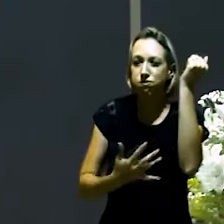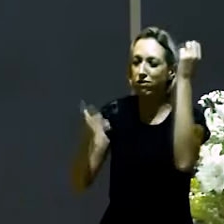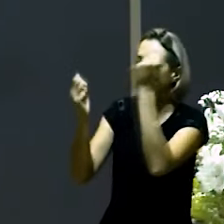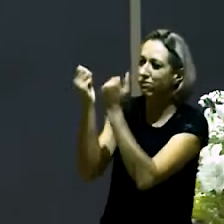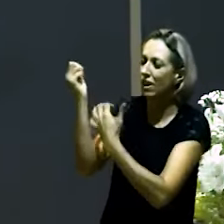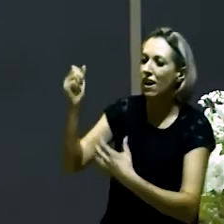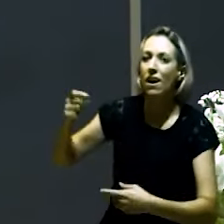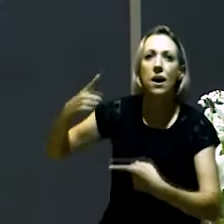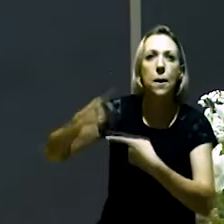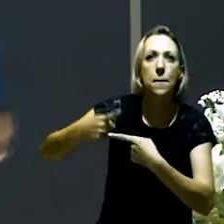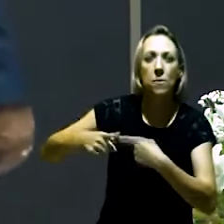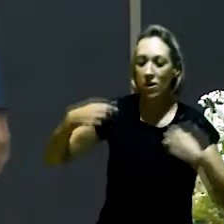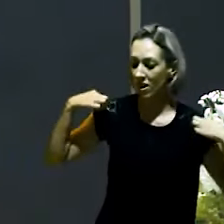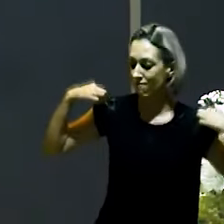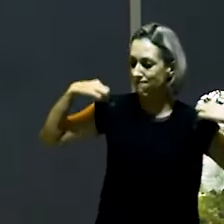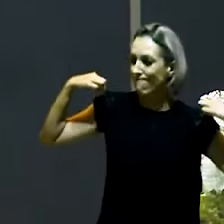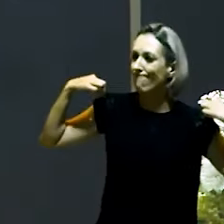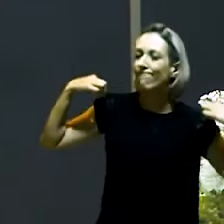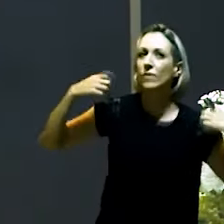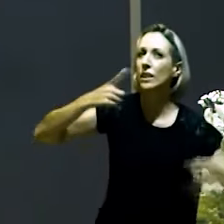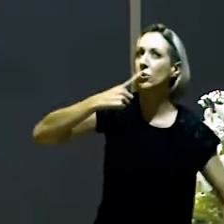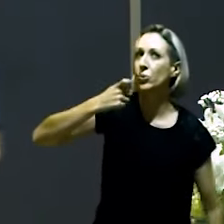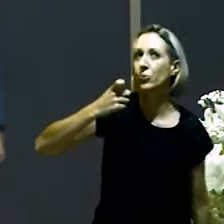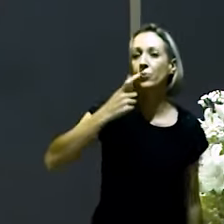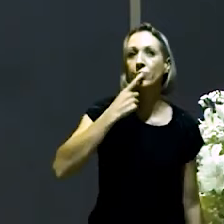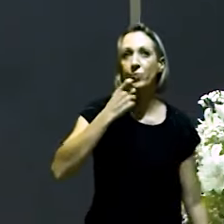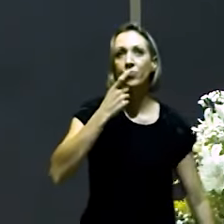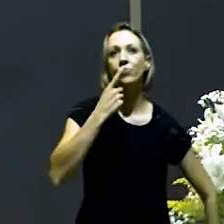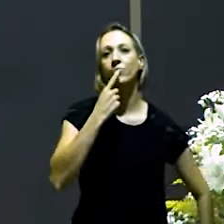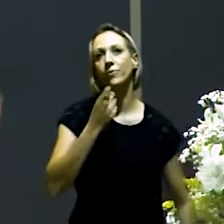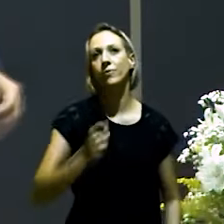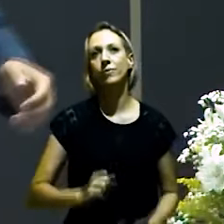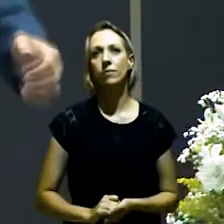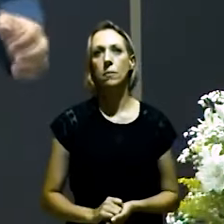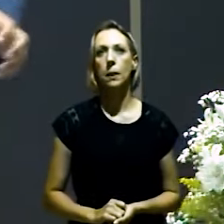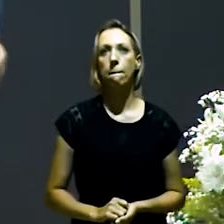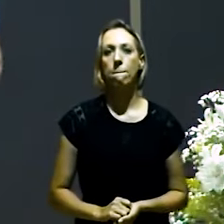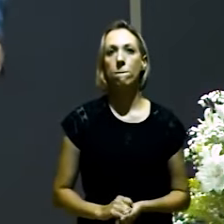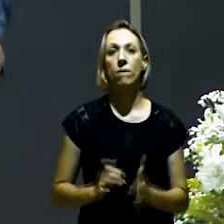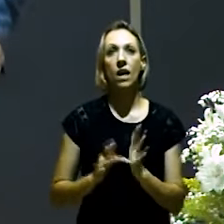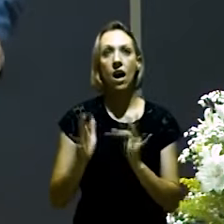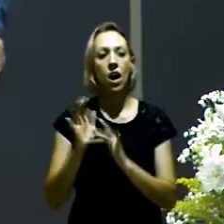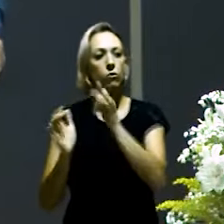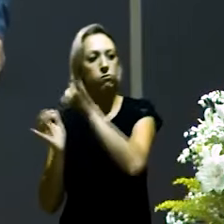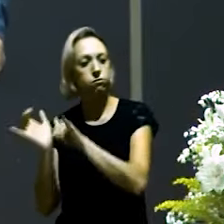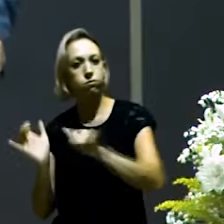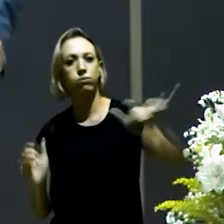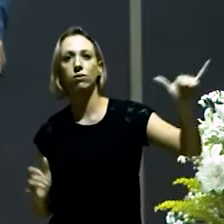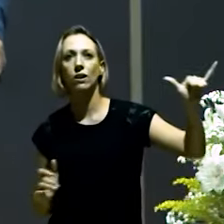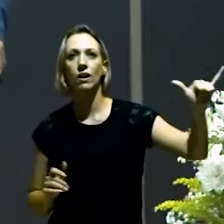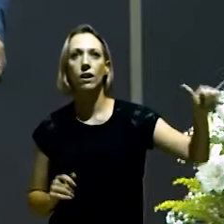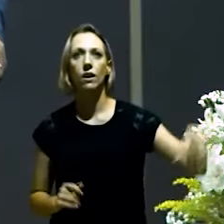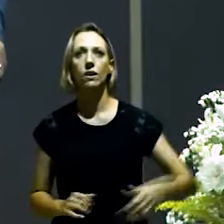tintos os teus vestidos? Ele disse: eu sou o poderoso que